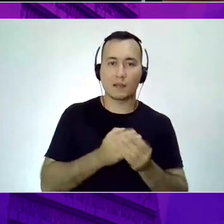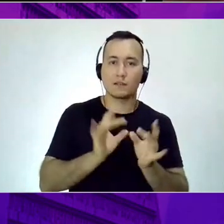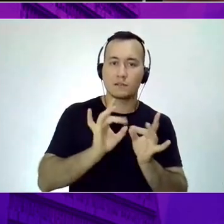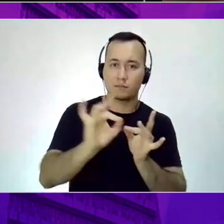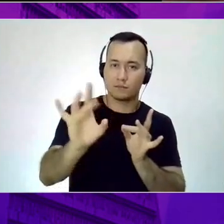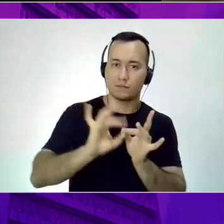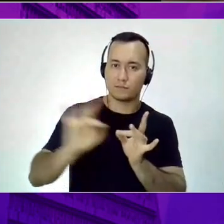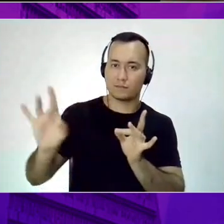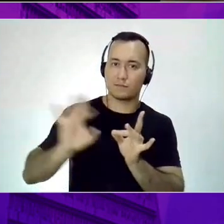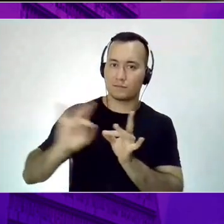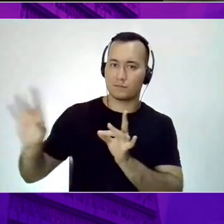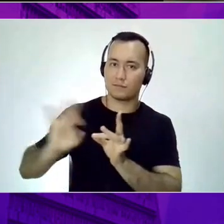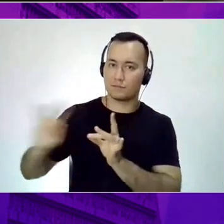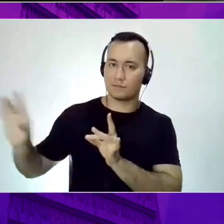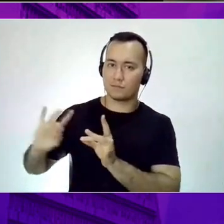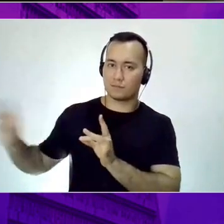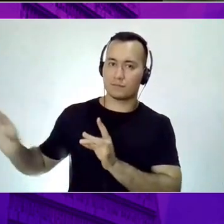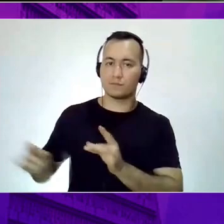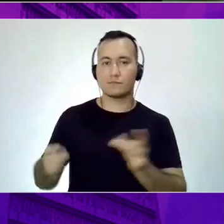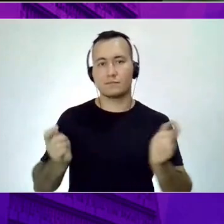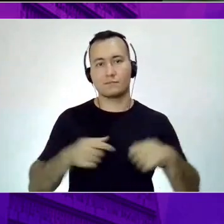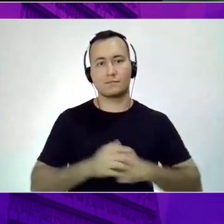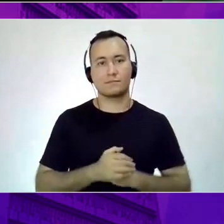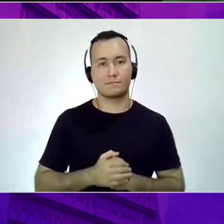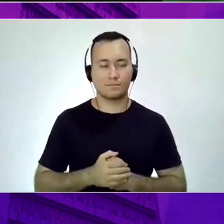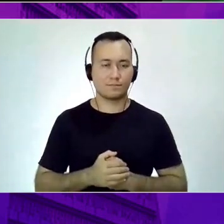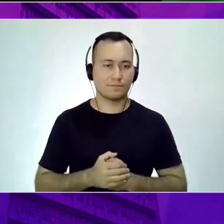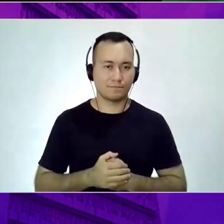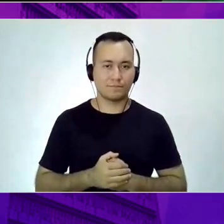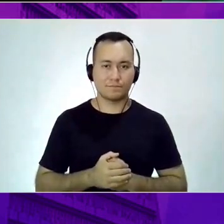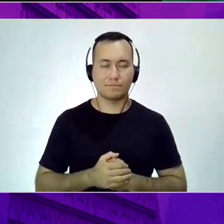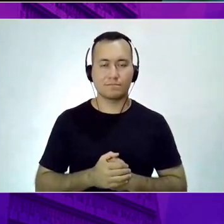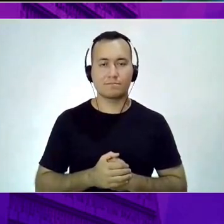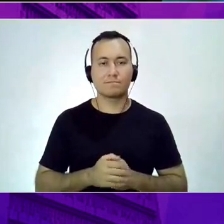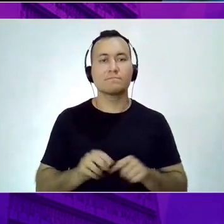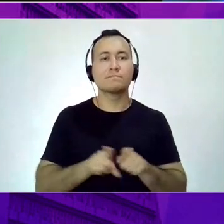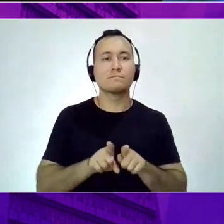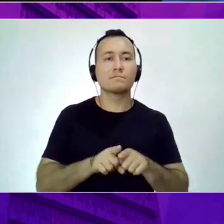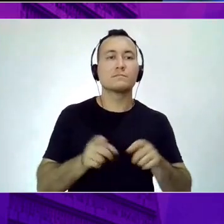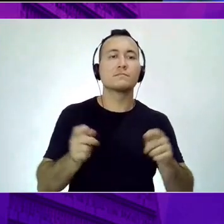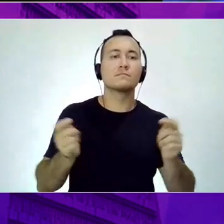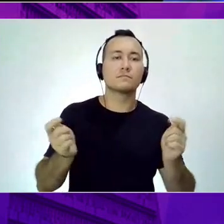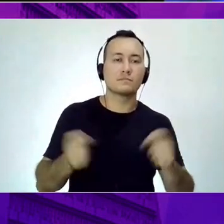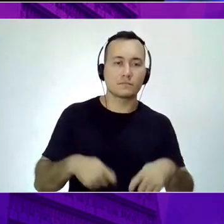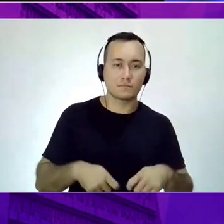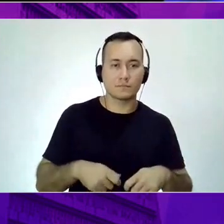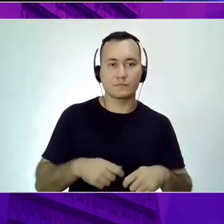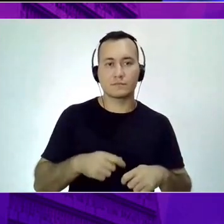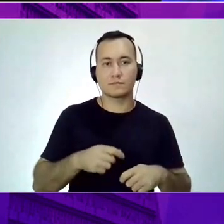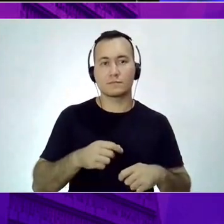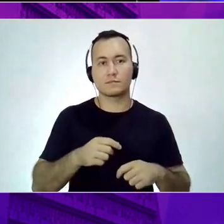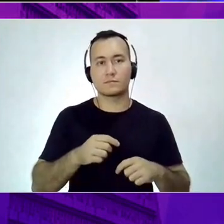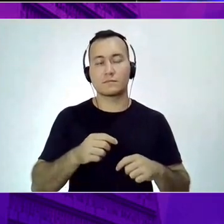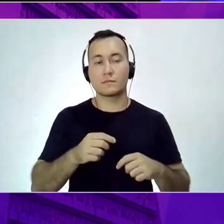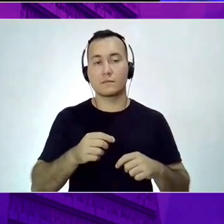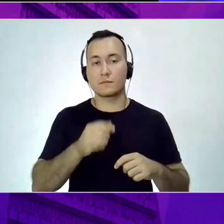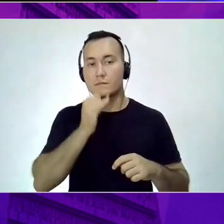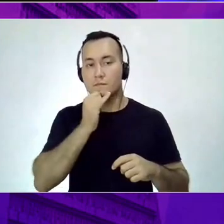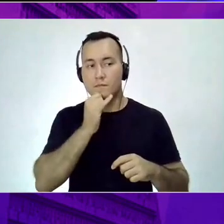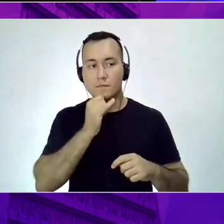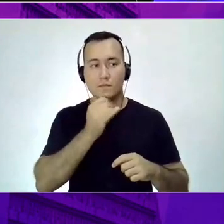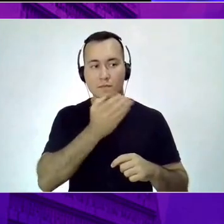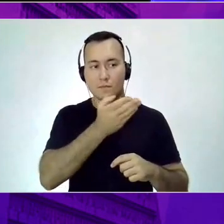warehouses também conseguem compartilhar essas informações, né, na camada não só de banco de dados, mas ali na parte mais de